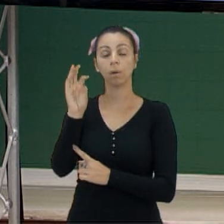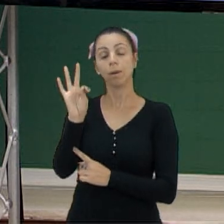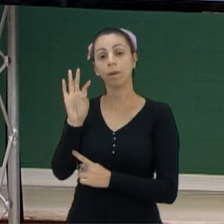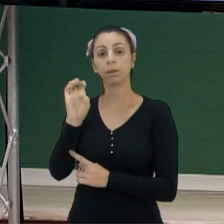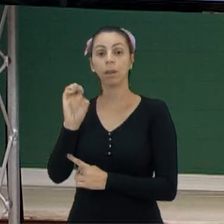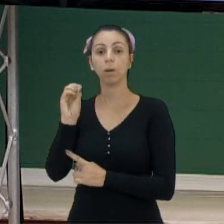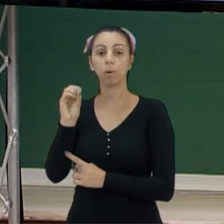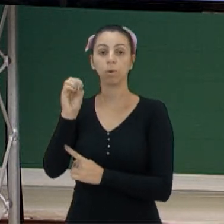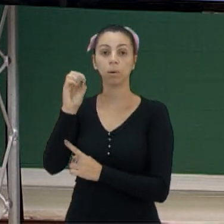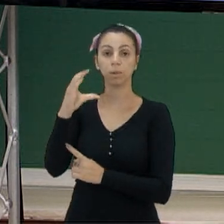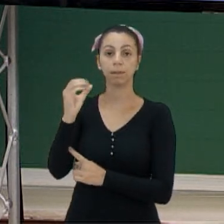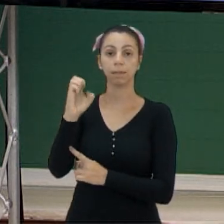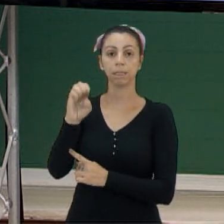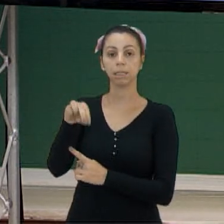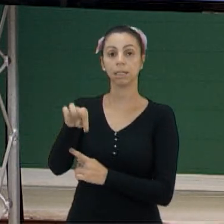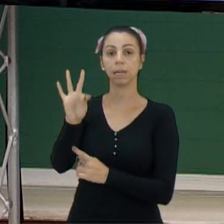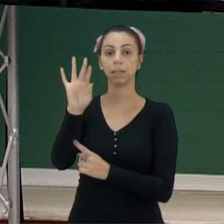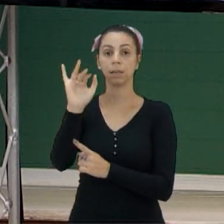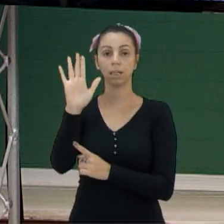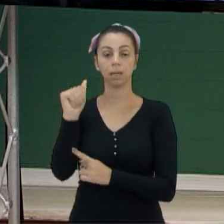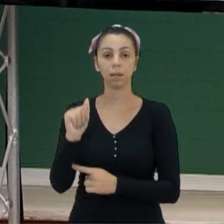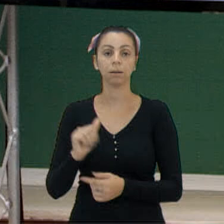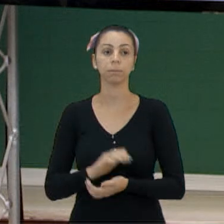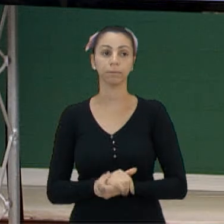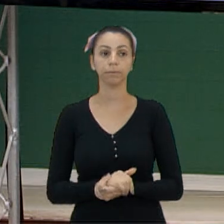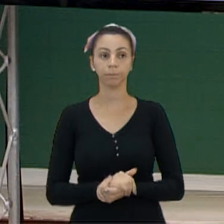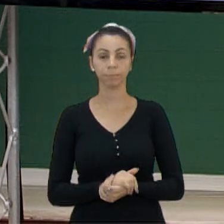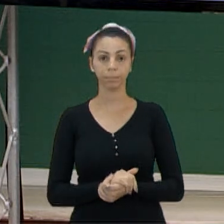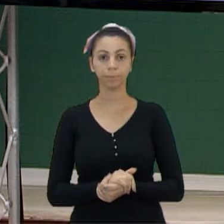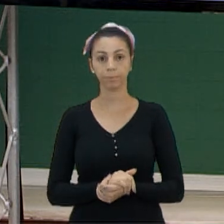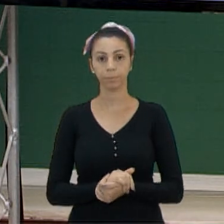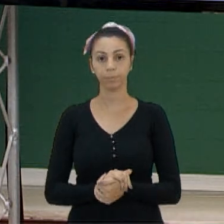harmonia maravilhosa que era no Renascimento.